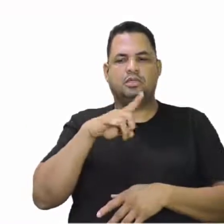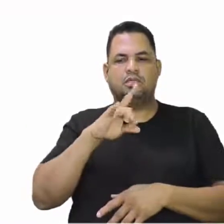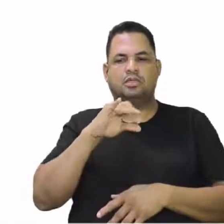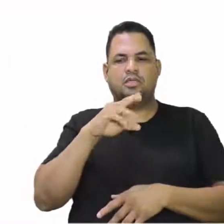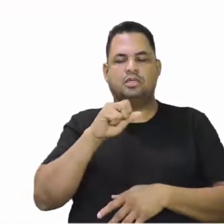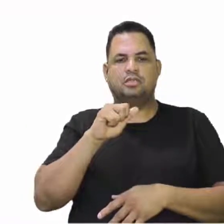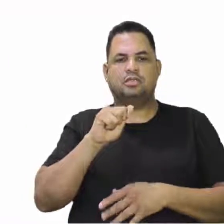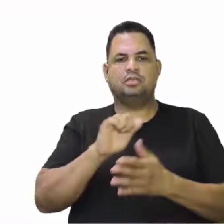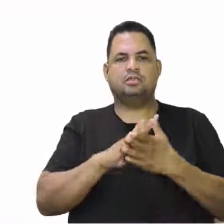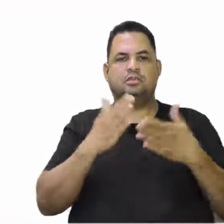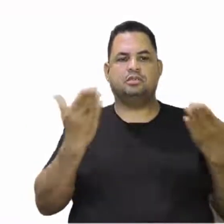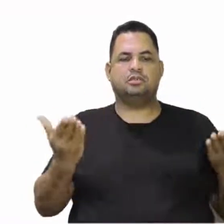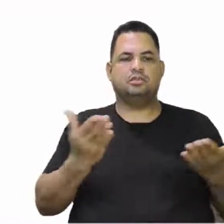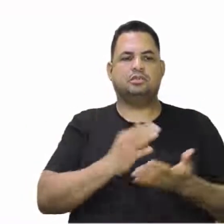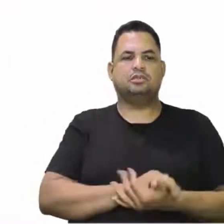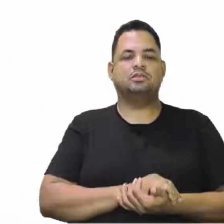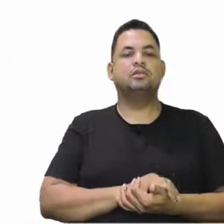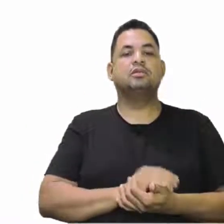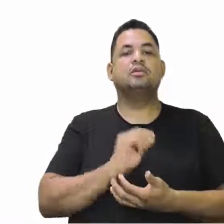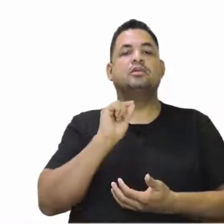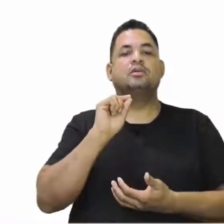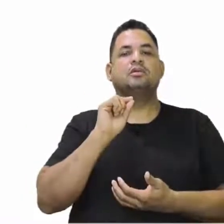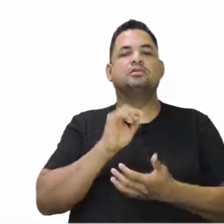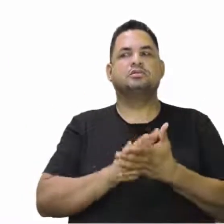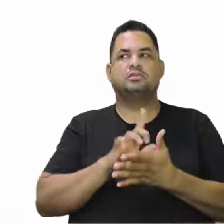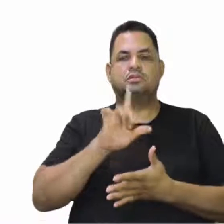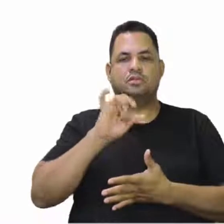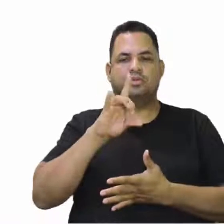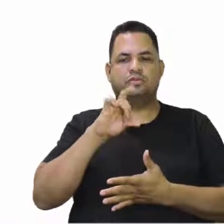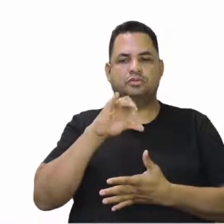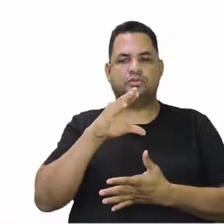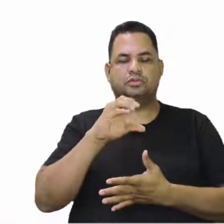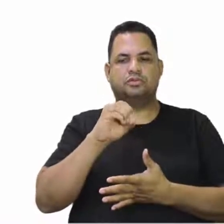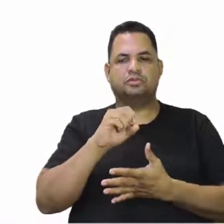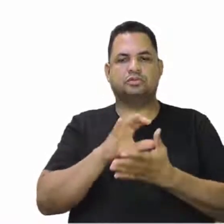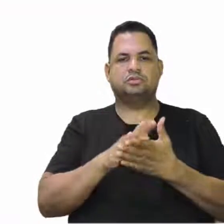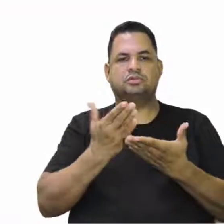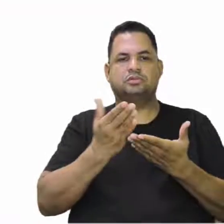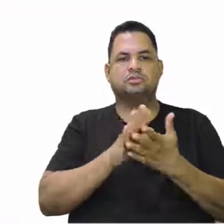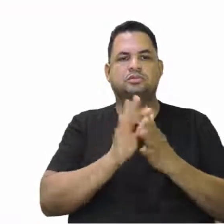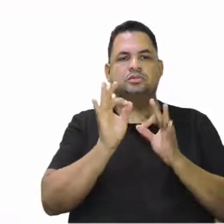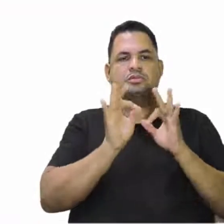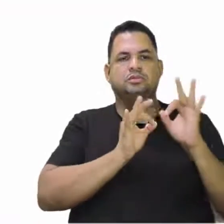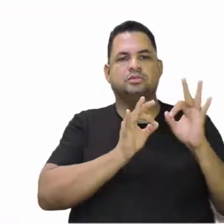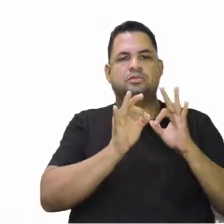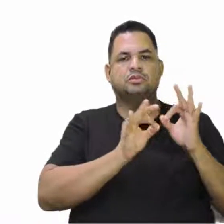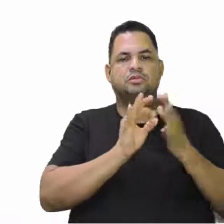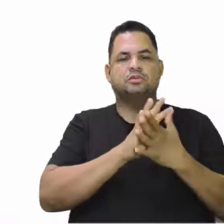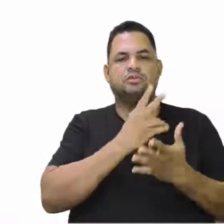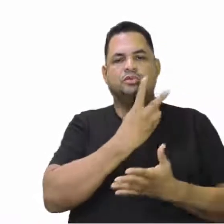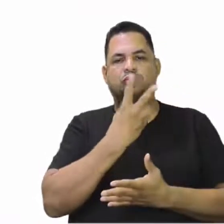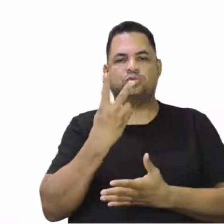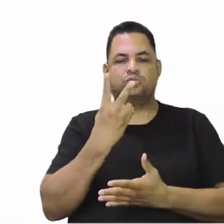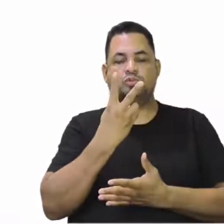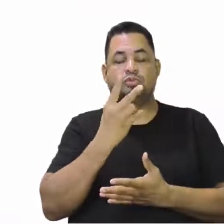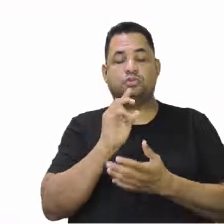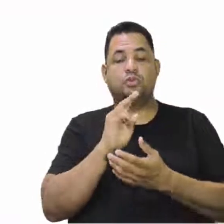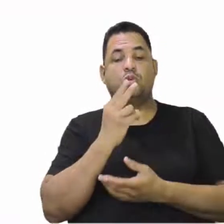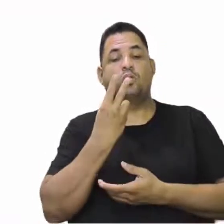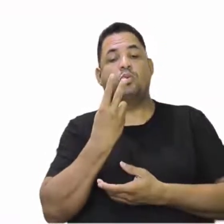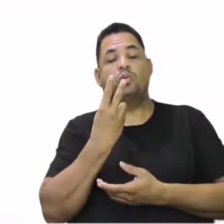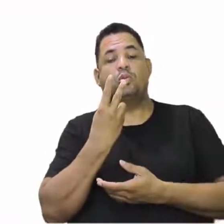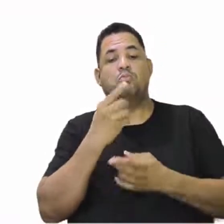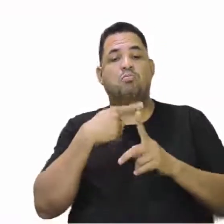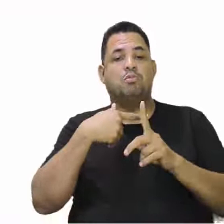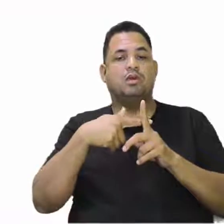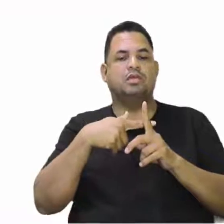com locuções. O que são as locuções? Elas são aquelas construções compostas por duas ou mais palavras. Isso. A gente